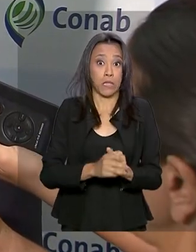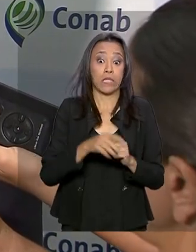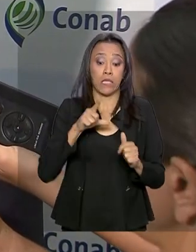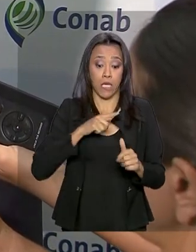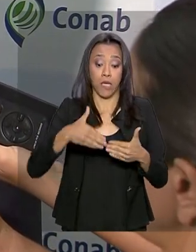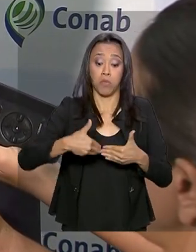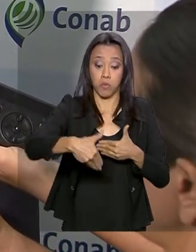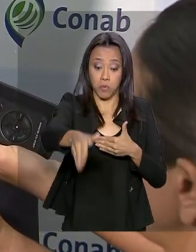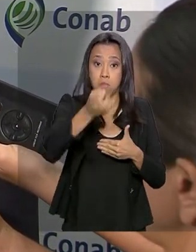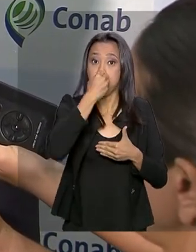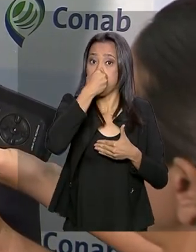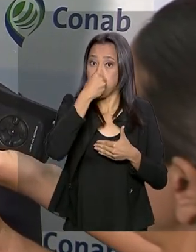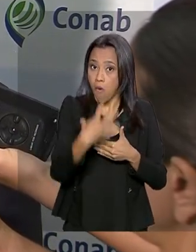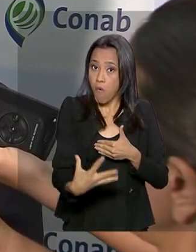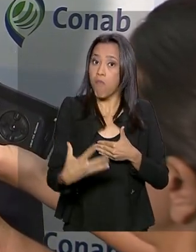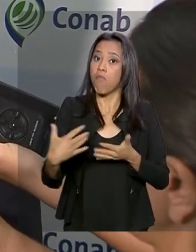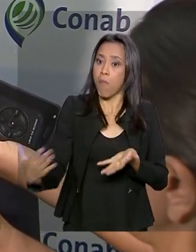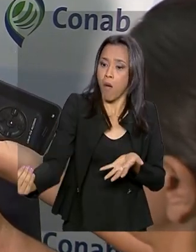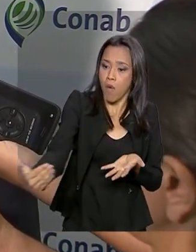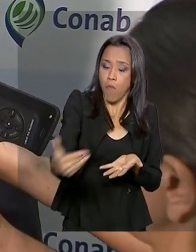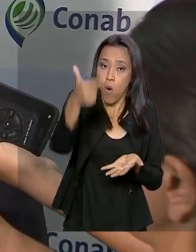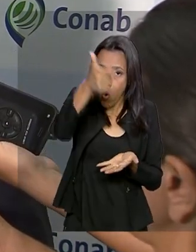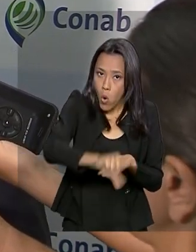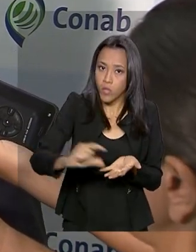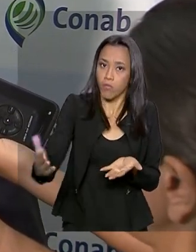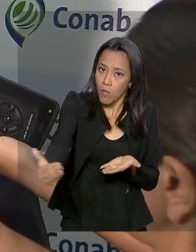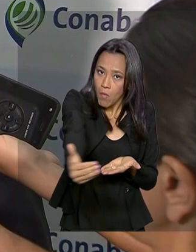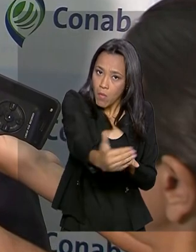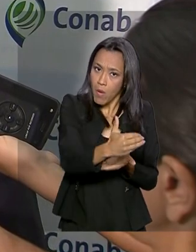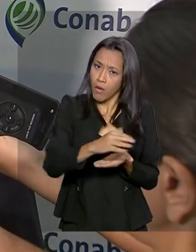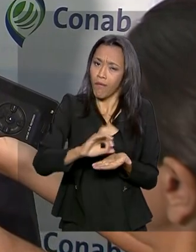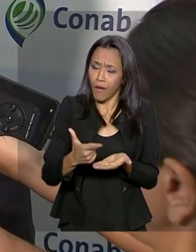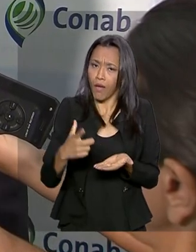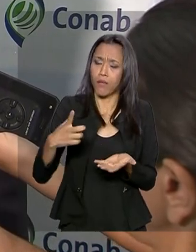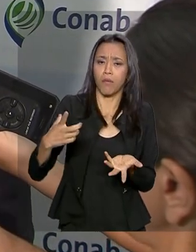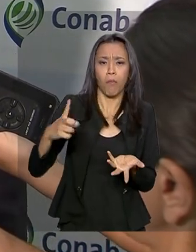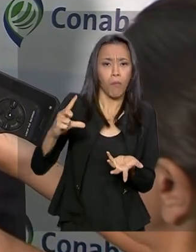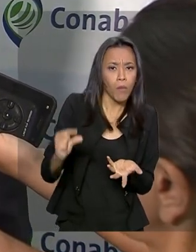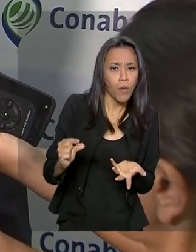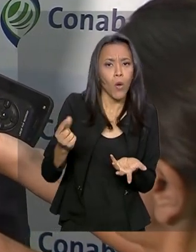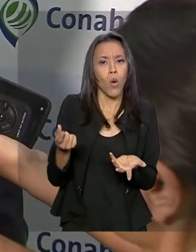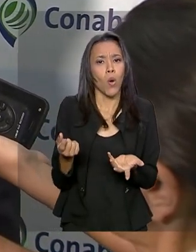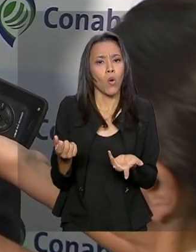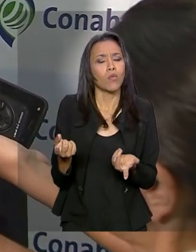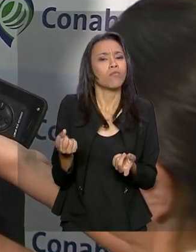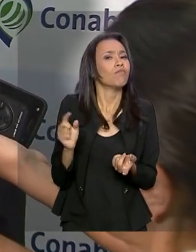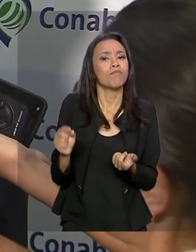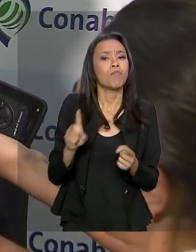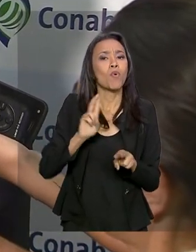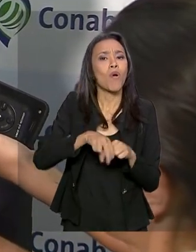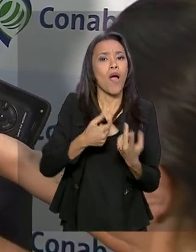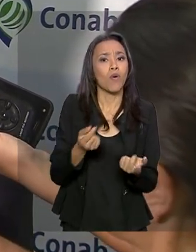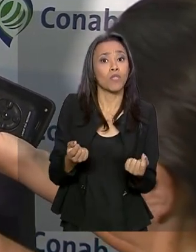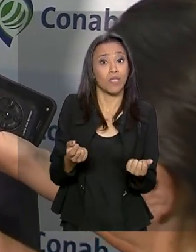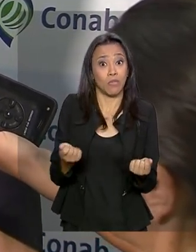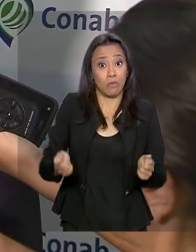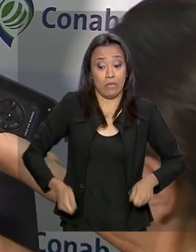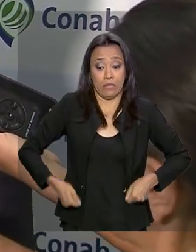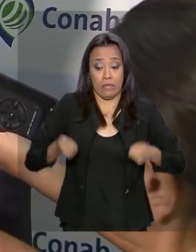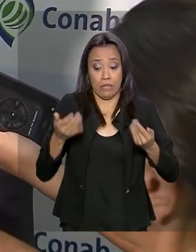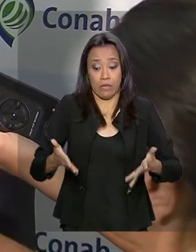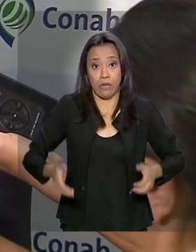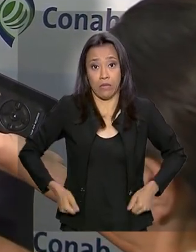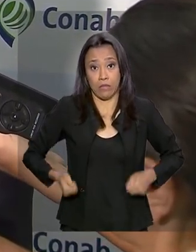para a próxima safra, claro que com rentabilidades menores dos produtores, especialmente por conta da elevação dos custos de produção,